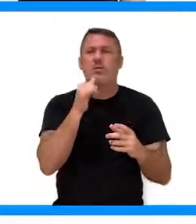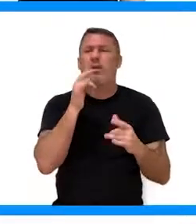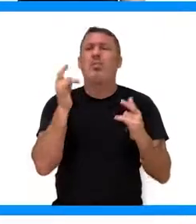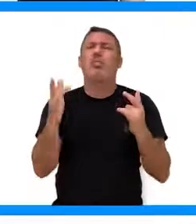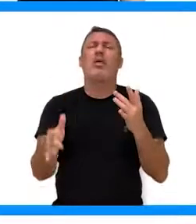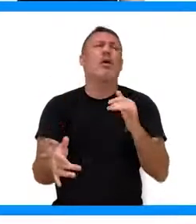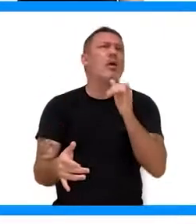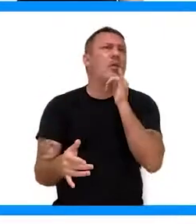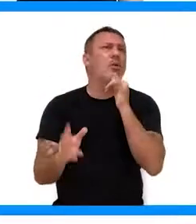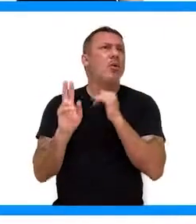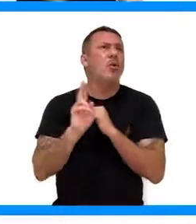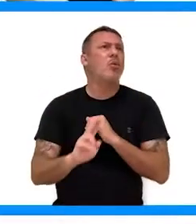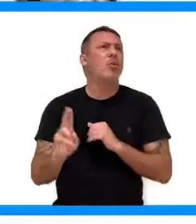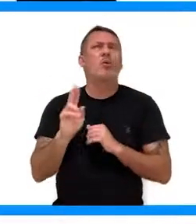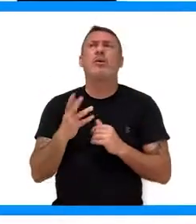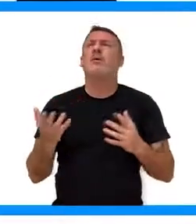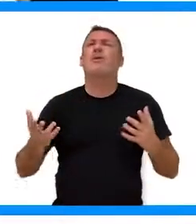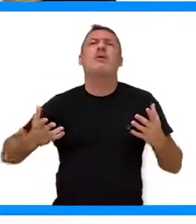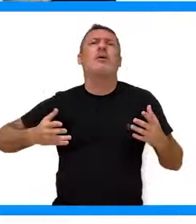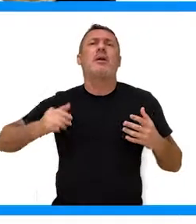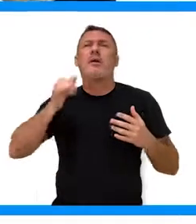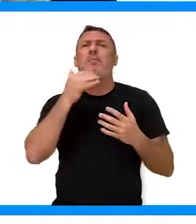produtivo, que estão inutilizadas, elas